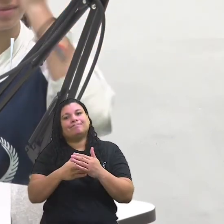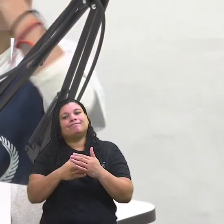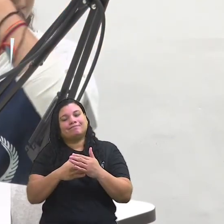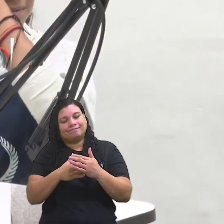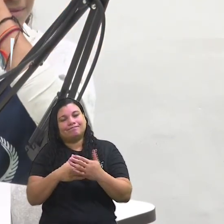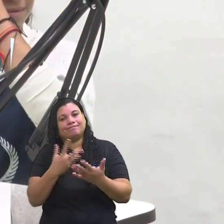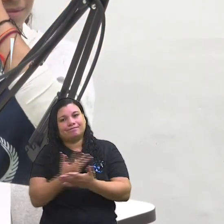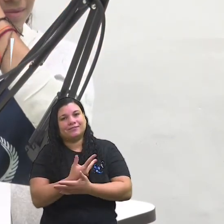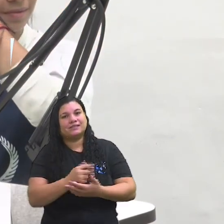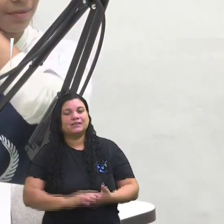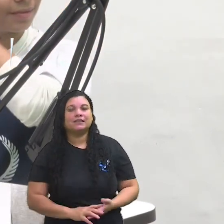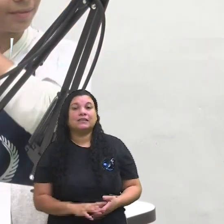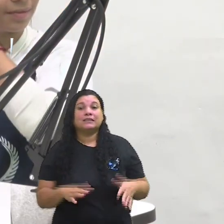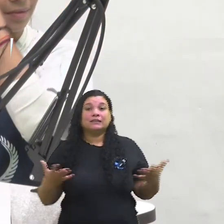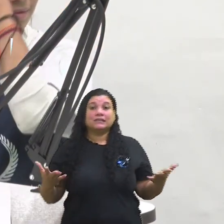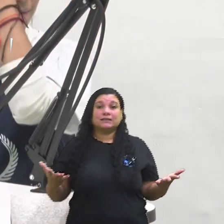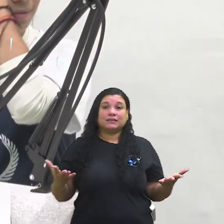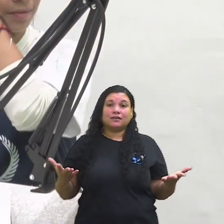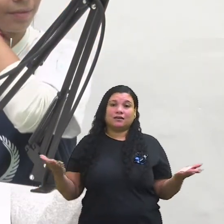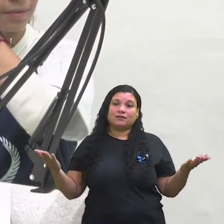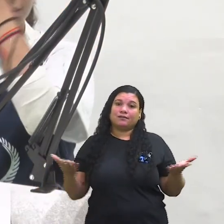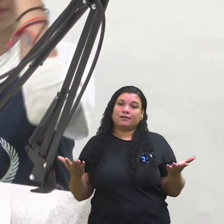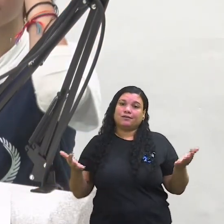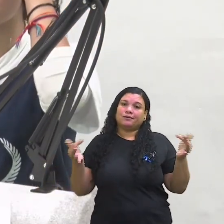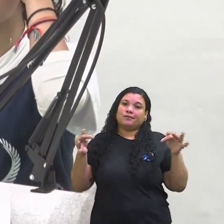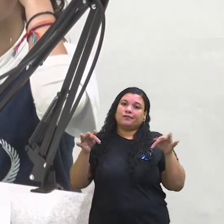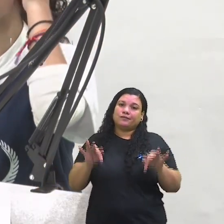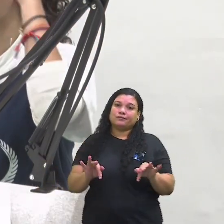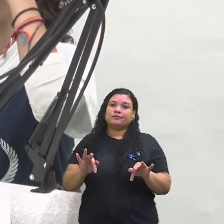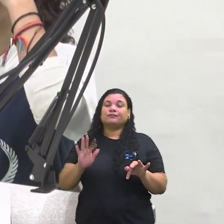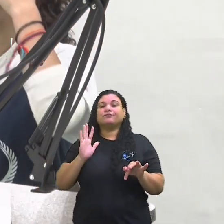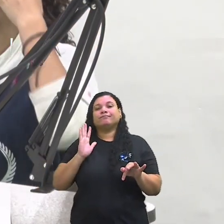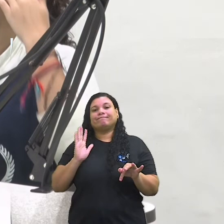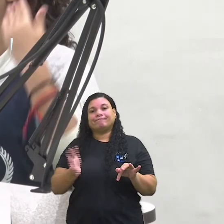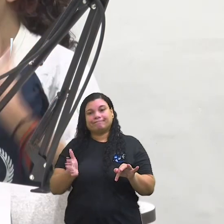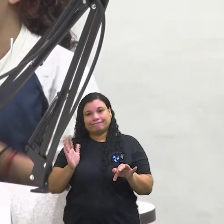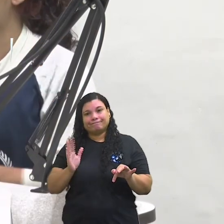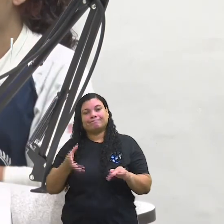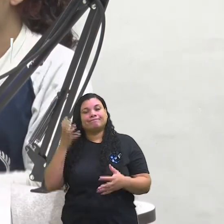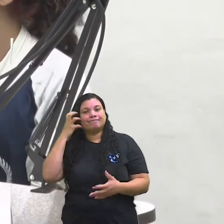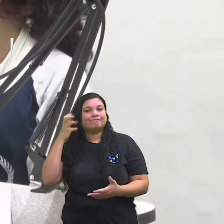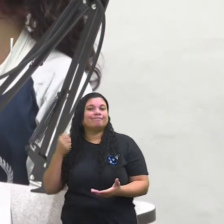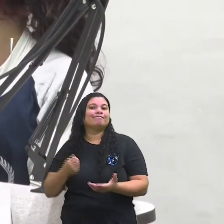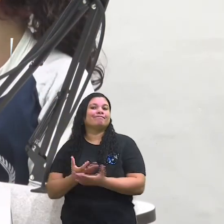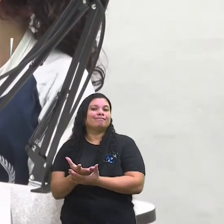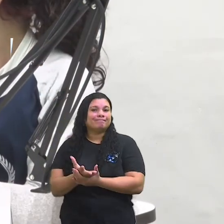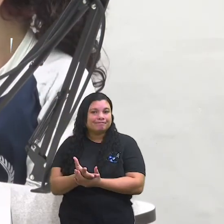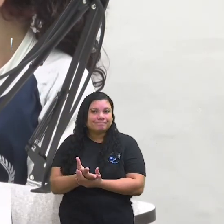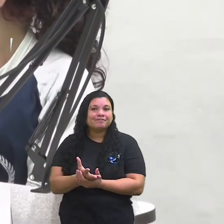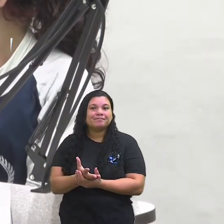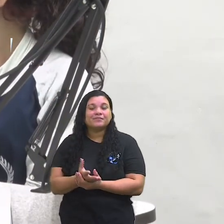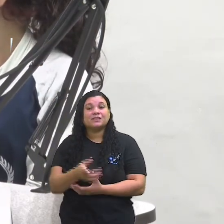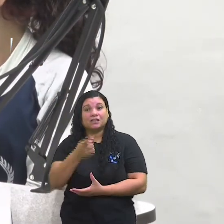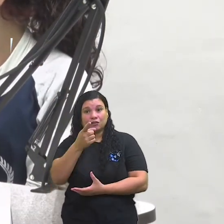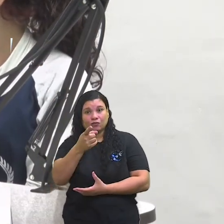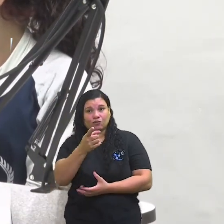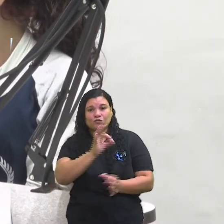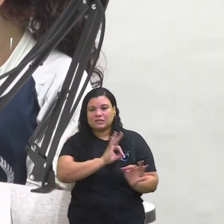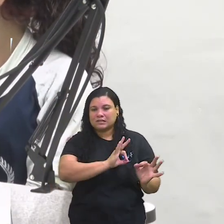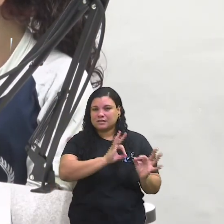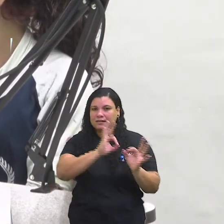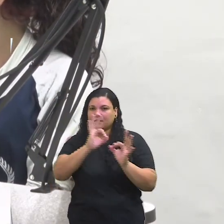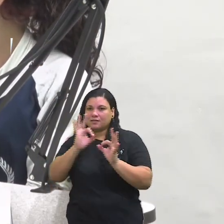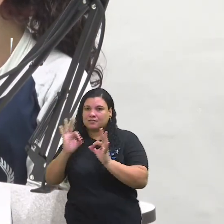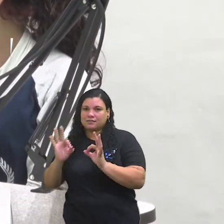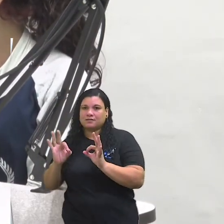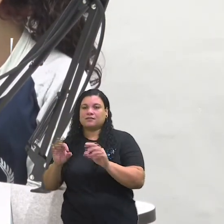Falem, vamos conversar sobre essa questão aqui, que realmente a gente está deixando de comentar. Mas, além de tudo,